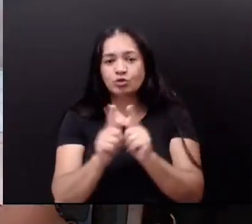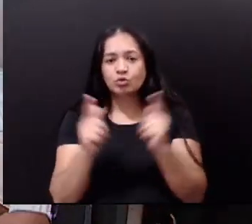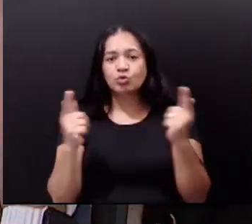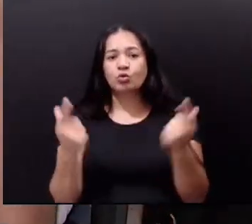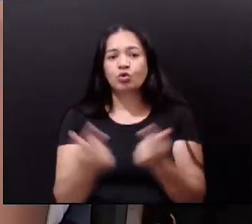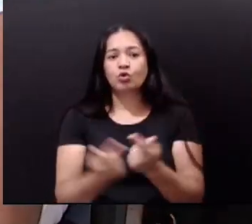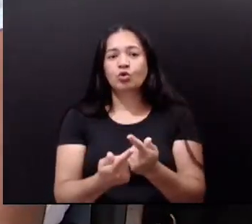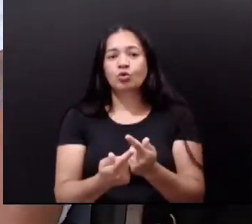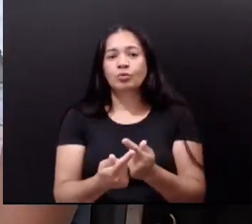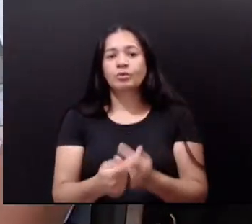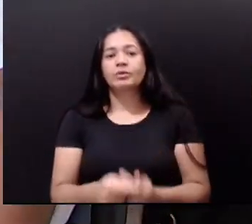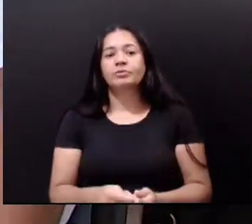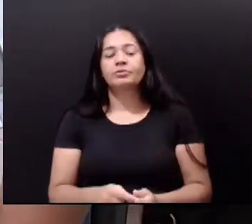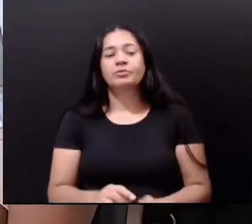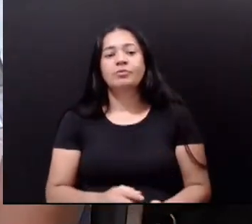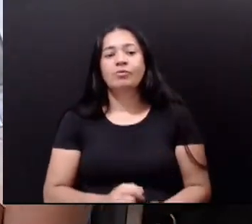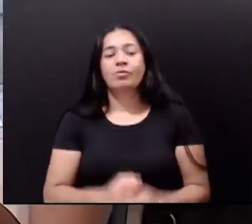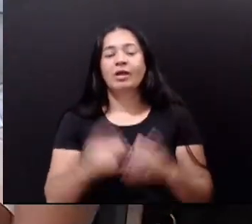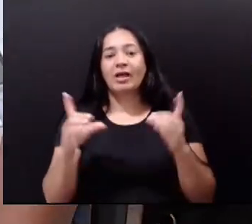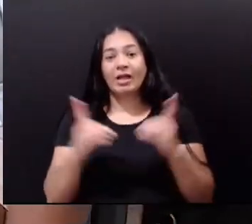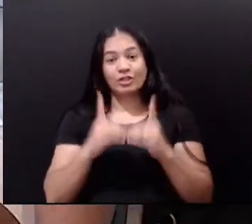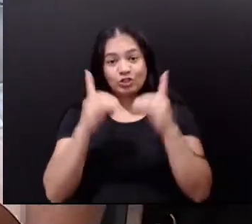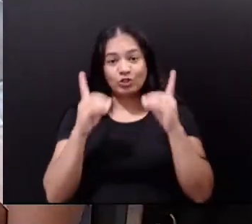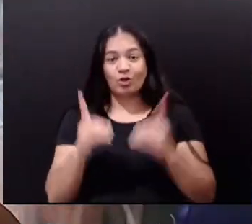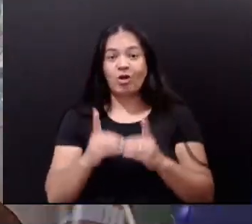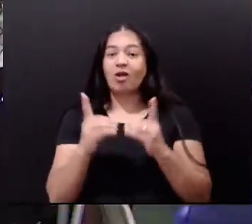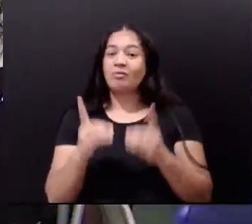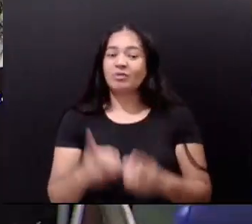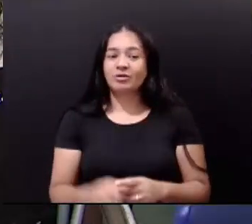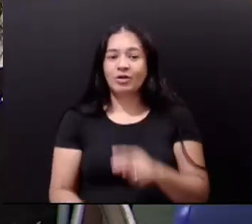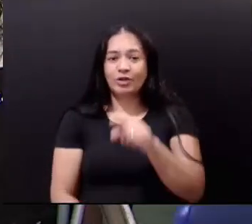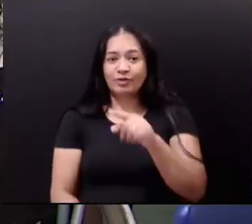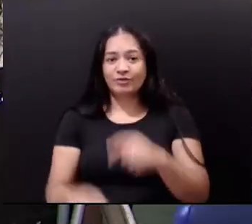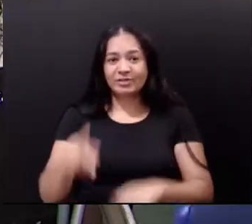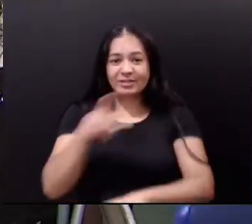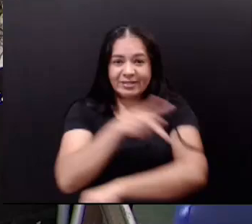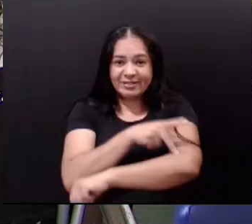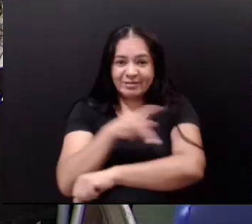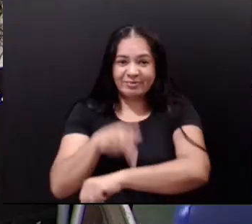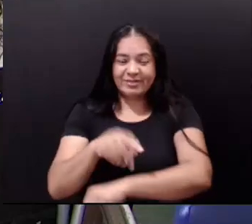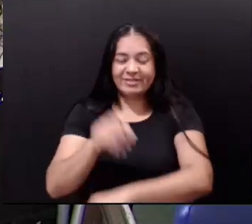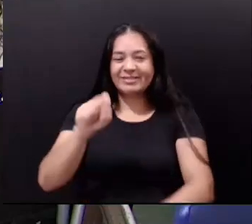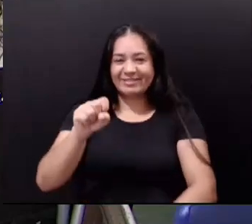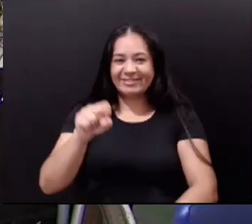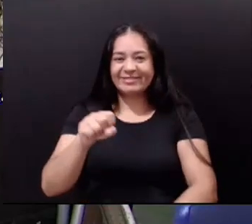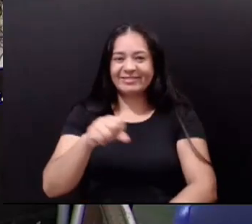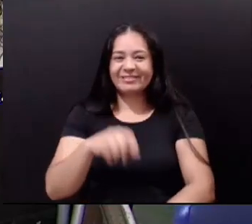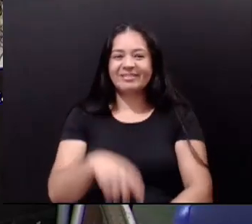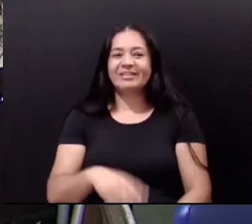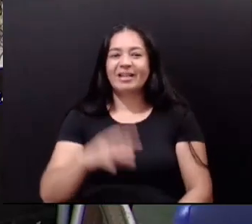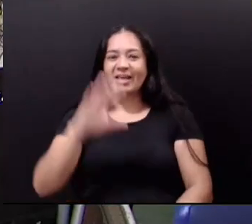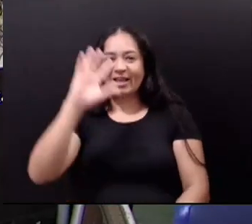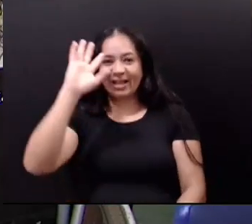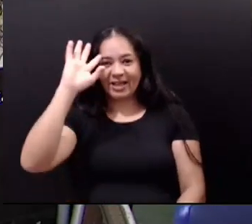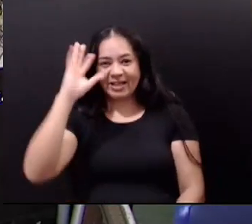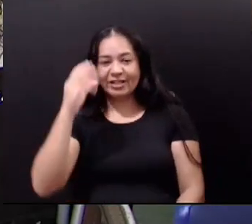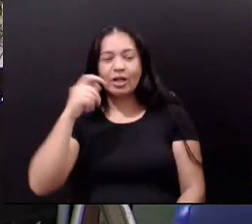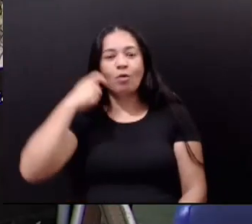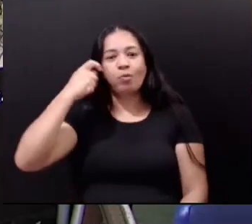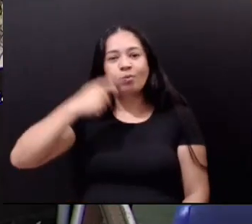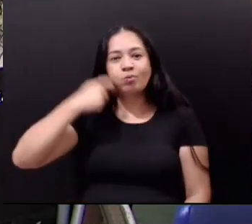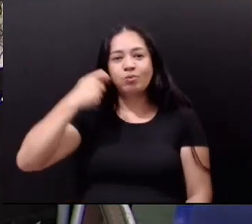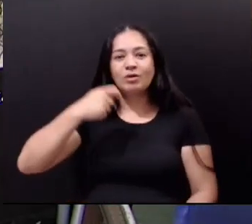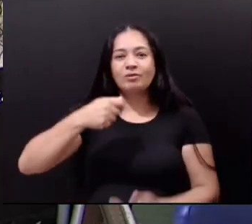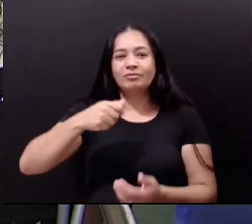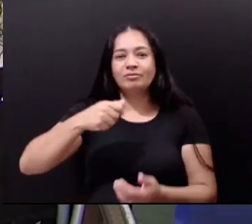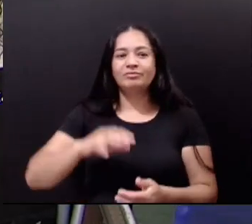Né? É dinâmico, né? Isso, e você é pedagogo, né? Isso. Também artista, né? Sou ator, sou sapateador, que cantor,